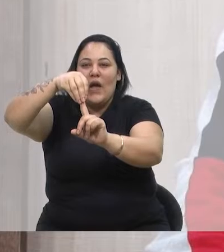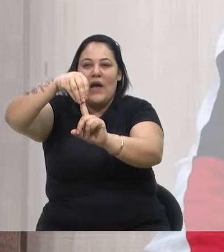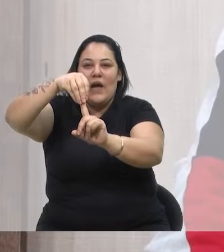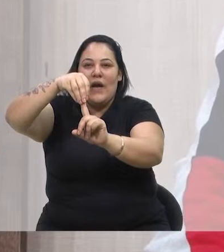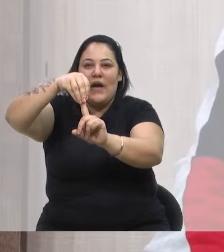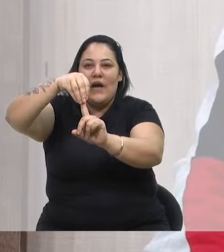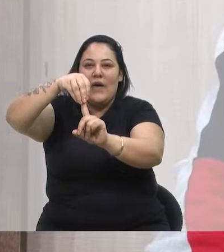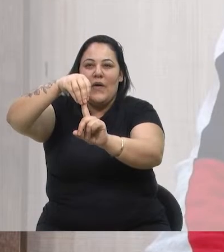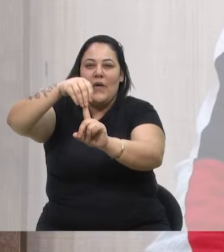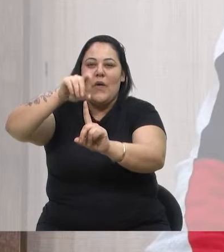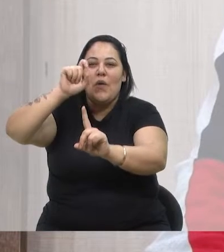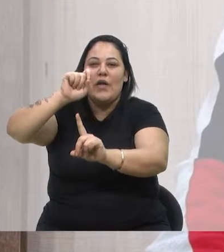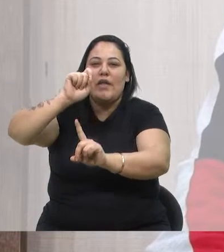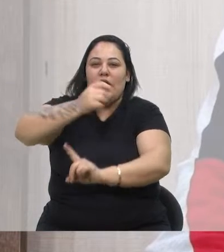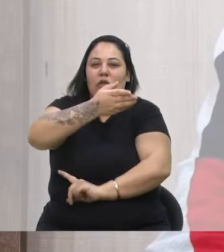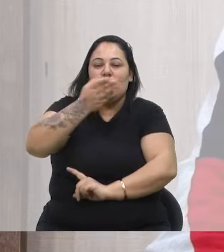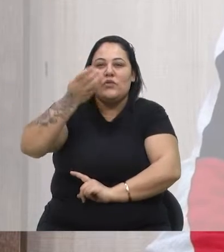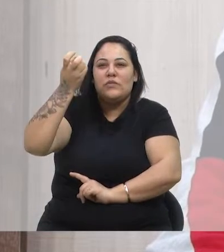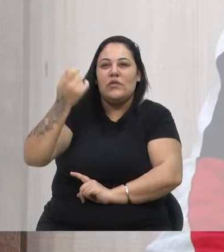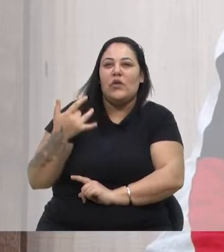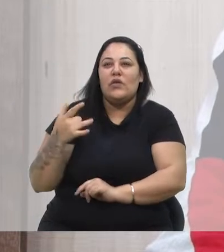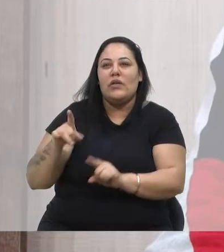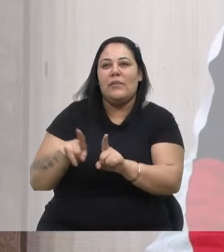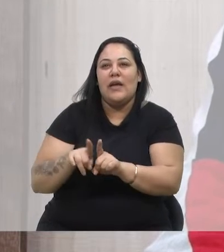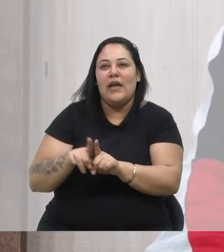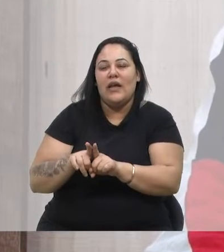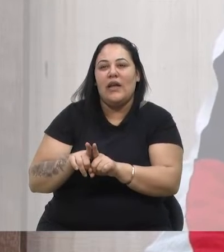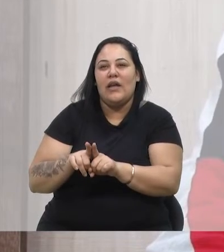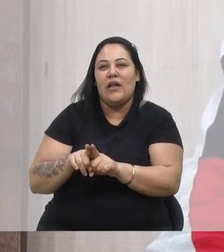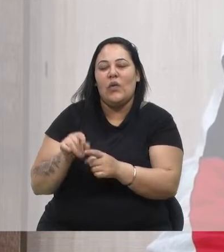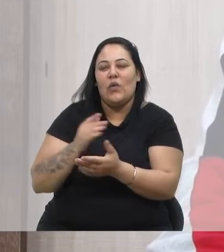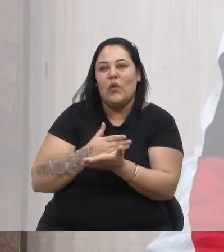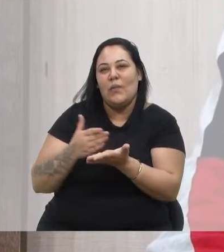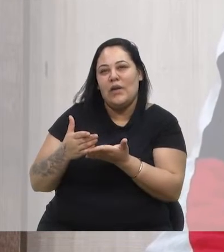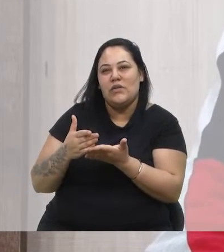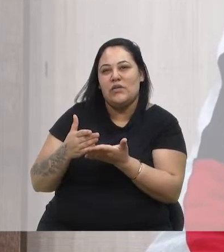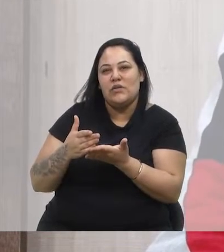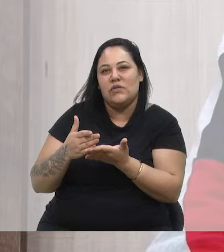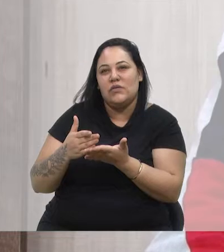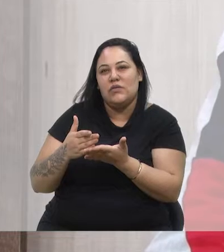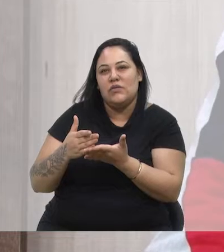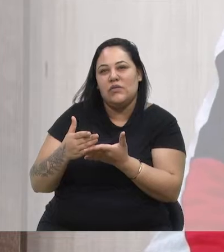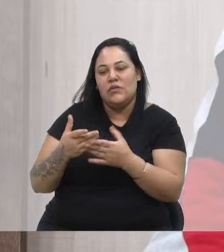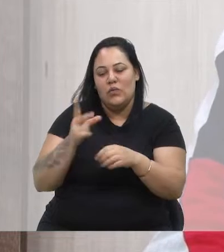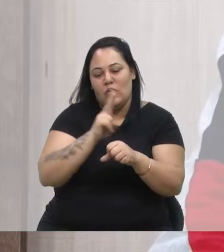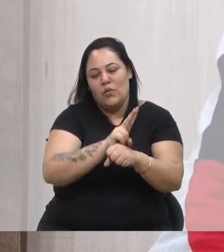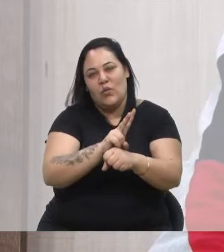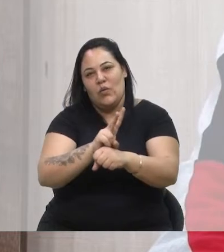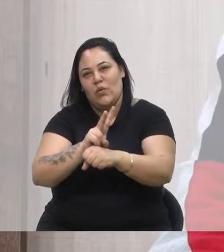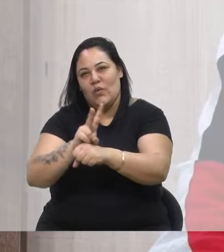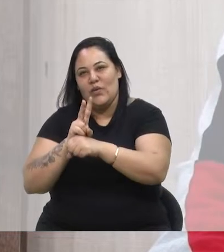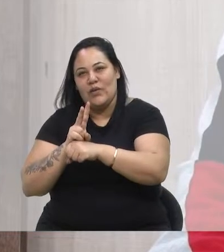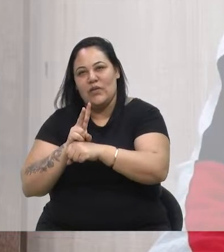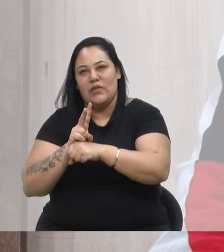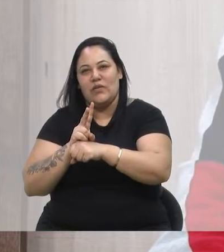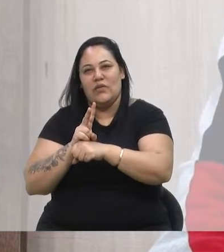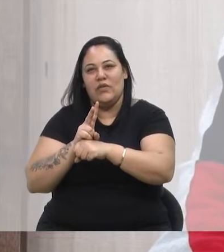ênfase maior um ponto no qual tu tocavas no início da tua abordagem, que é a preservação também